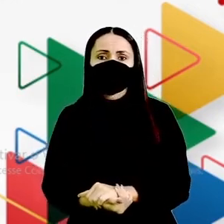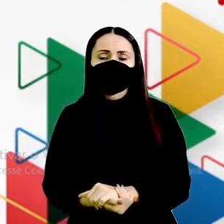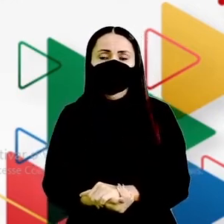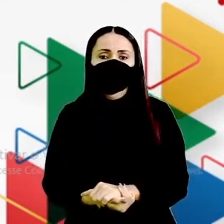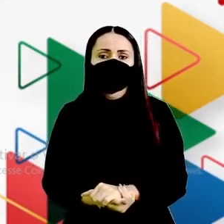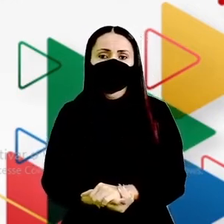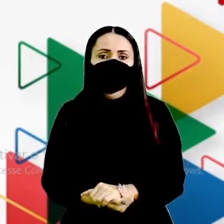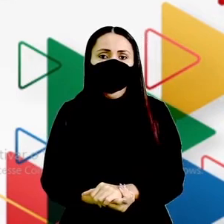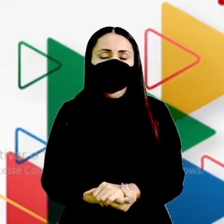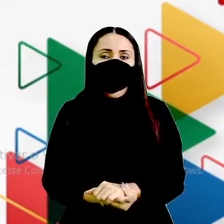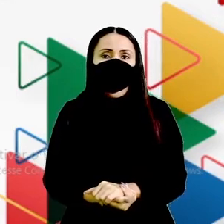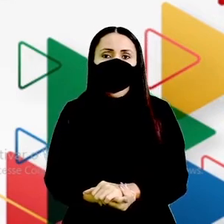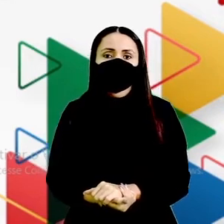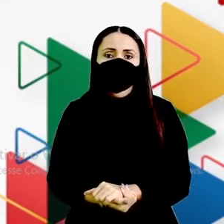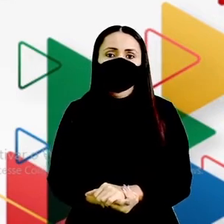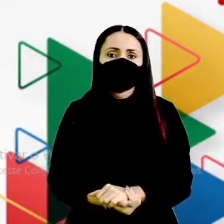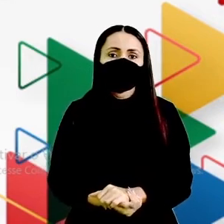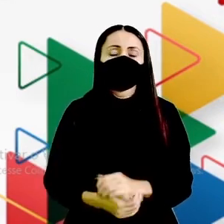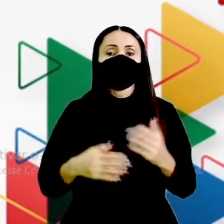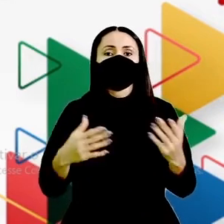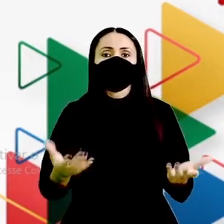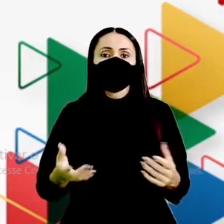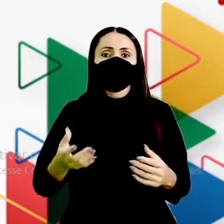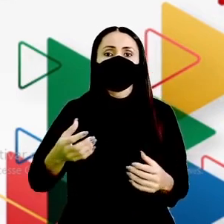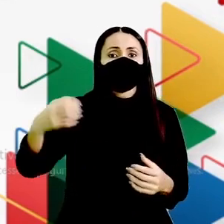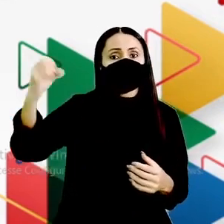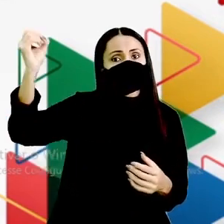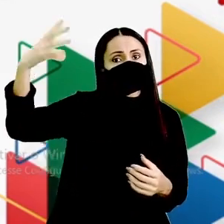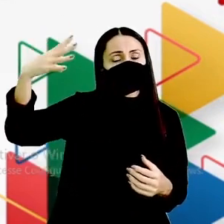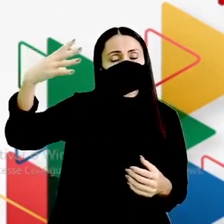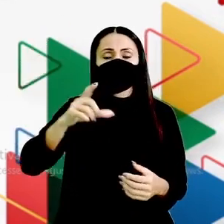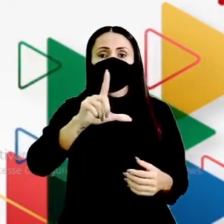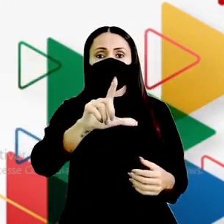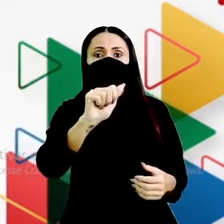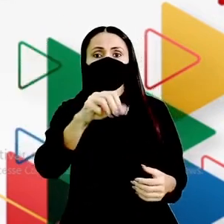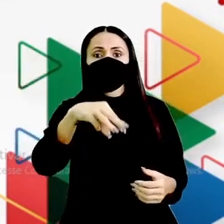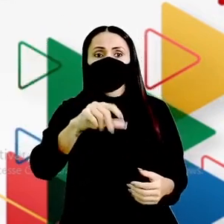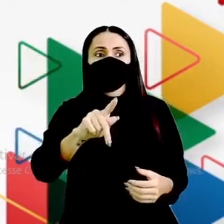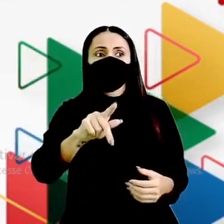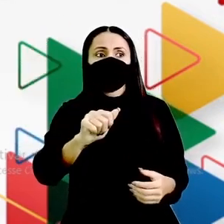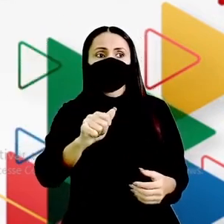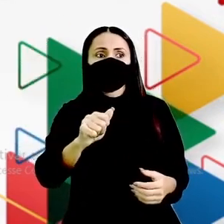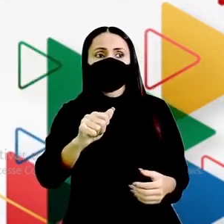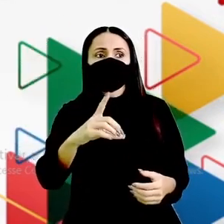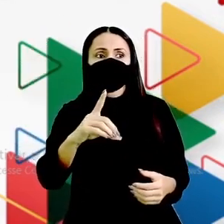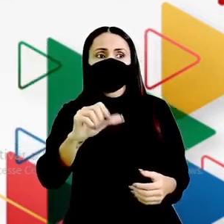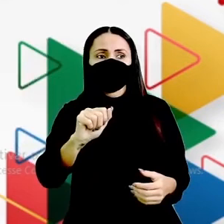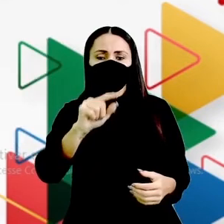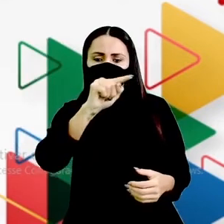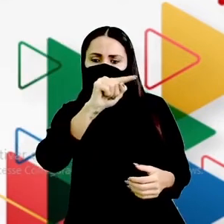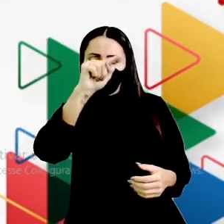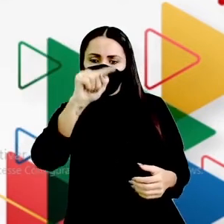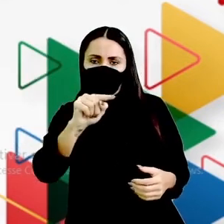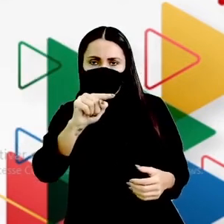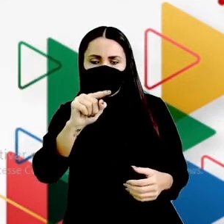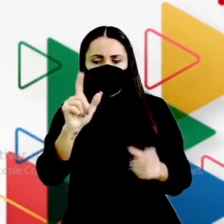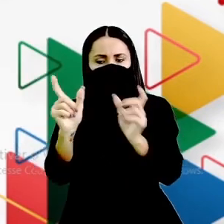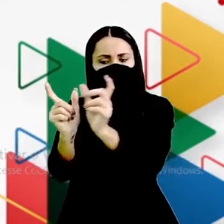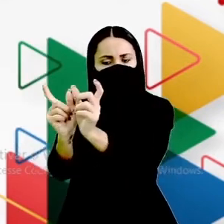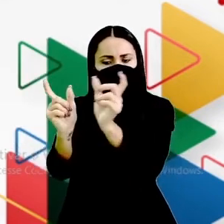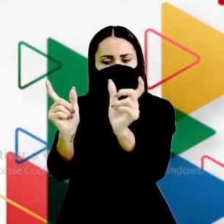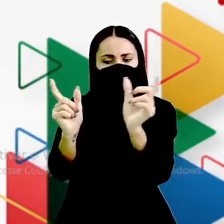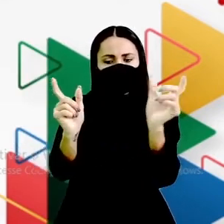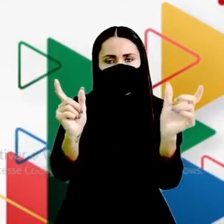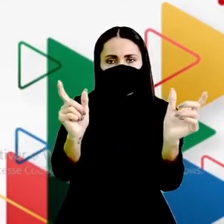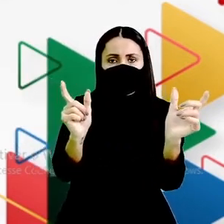vendêssemos. Lâmpada, olha lá, se eu separo, eu tenho uma trissílaba, cuja sílaba tônica é a antepenúltima, sempre contando da direita